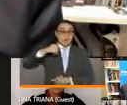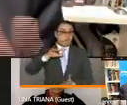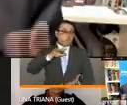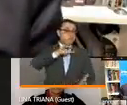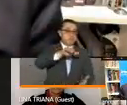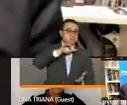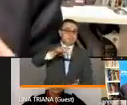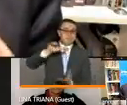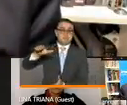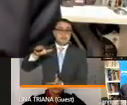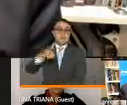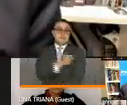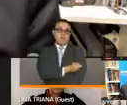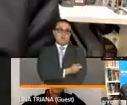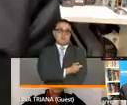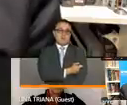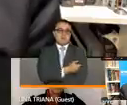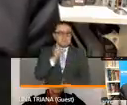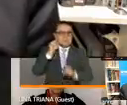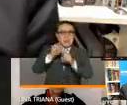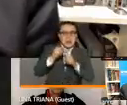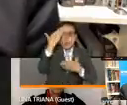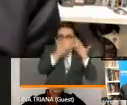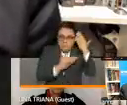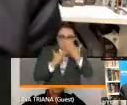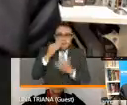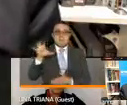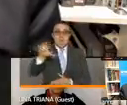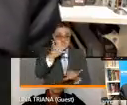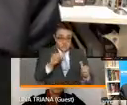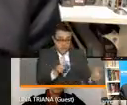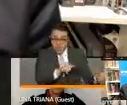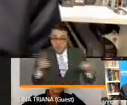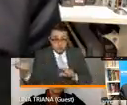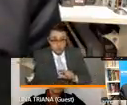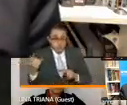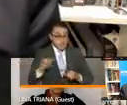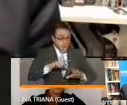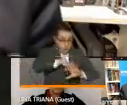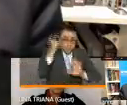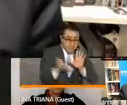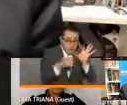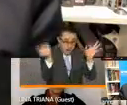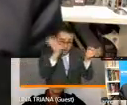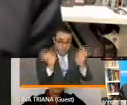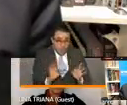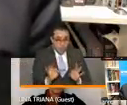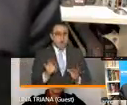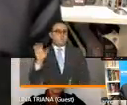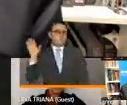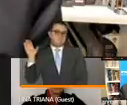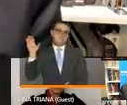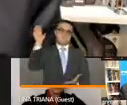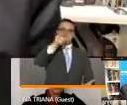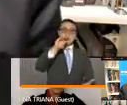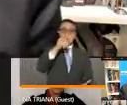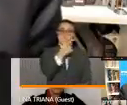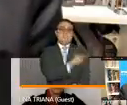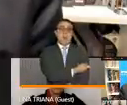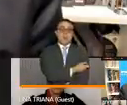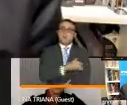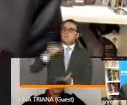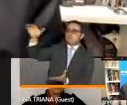piloto para países que já estão listos, que têm a capacidade, para que possam utilizar uma quantidade que